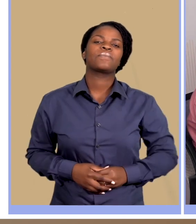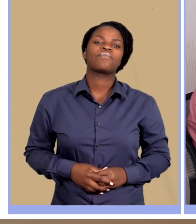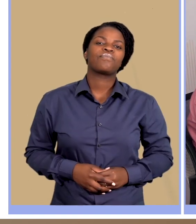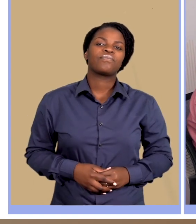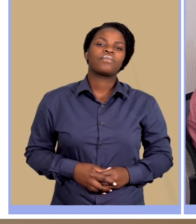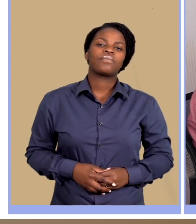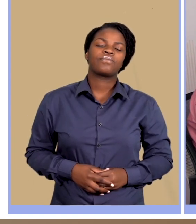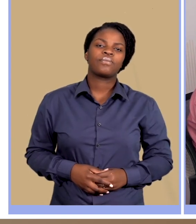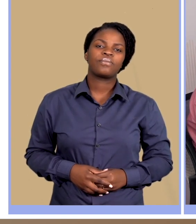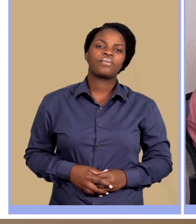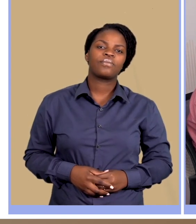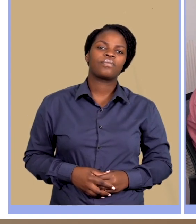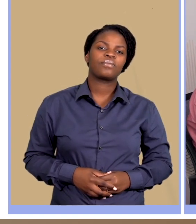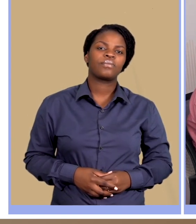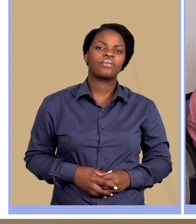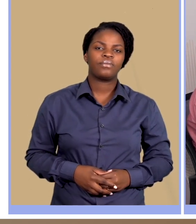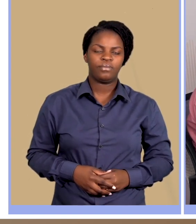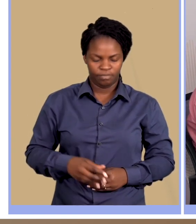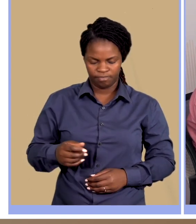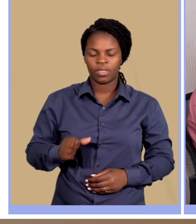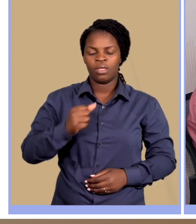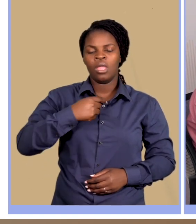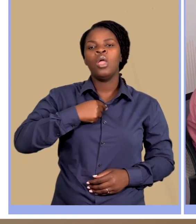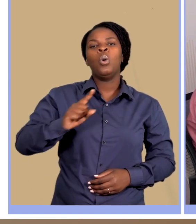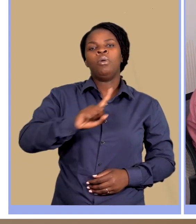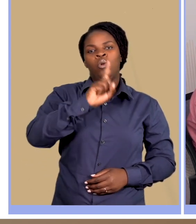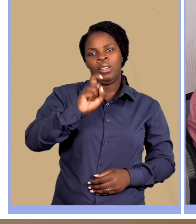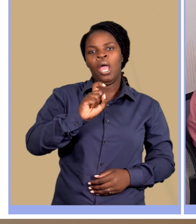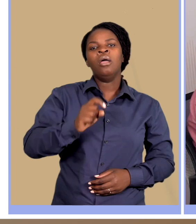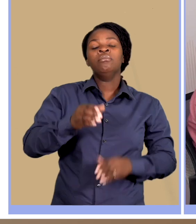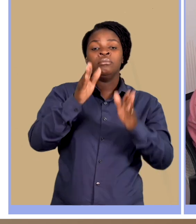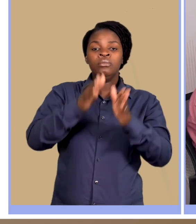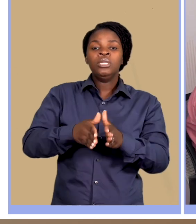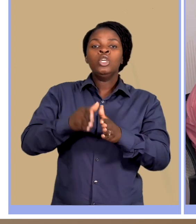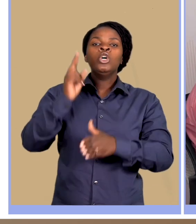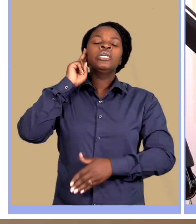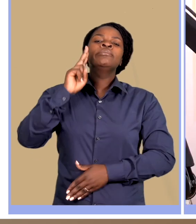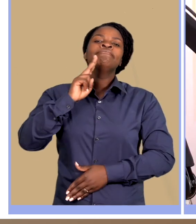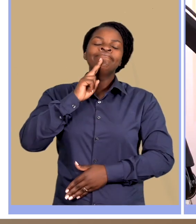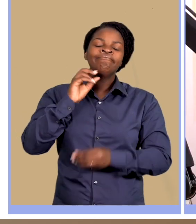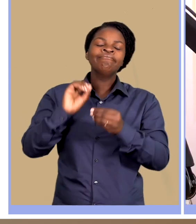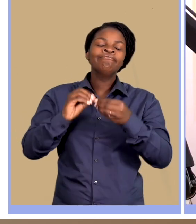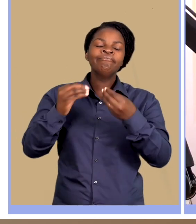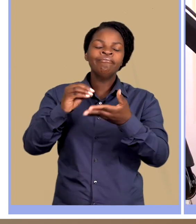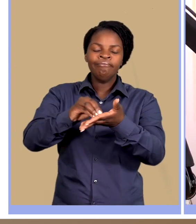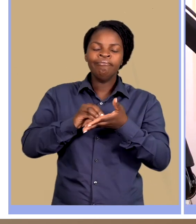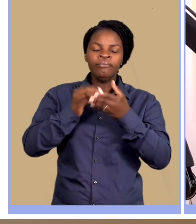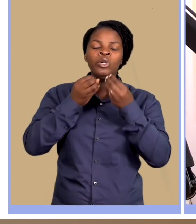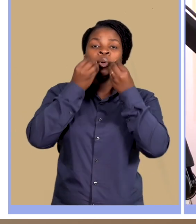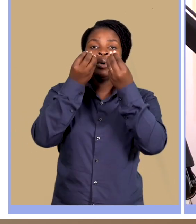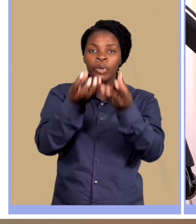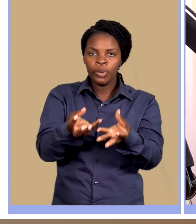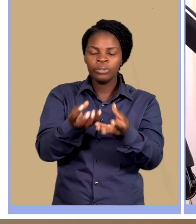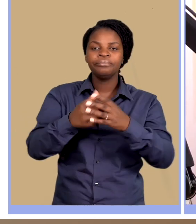mas especificamente... Focalizada às pessoas com deficiência visual. Auditiva, exatamente. Muito bem. Não deixa de ser o